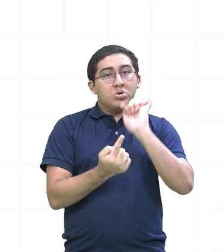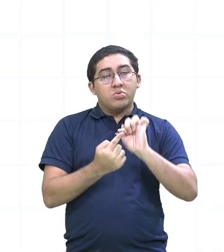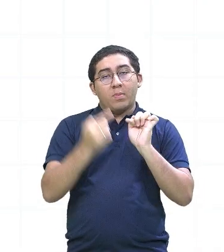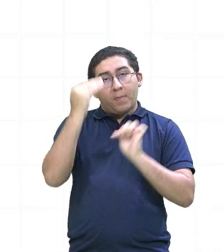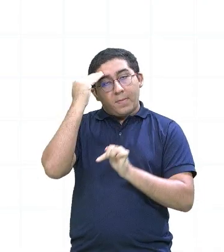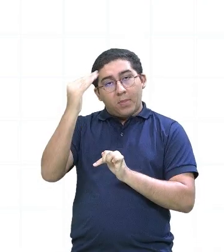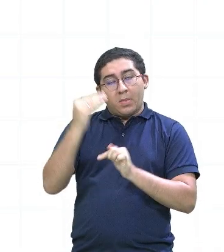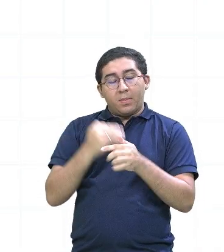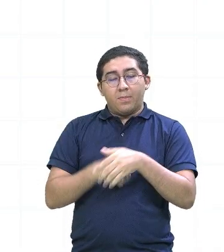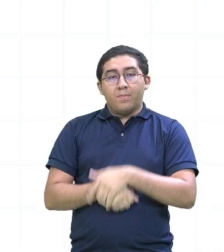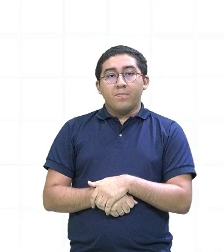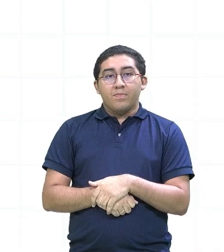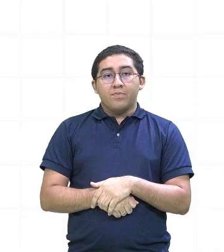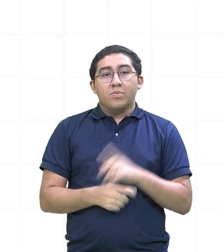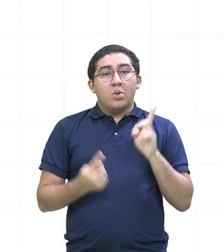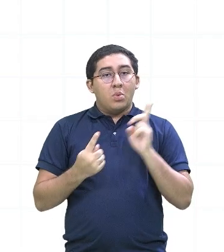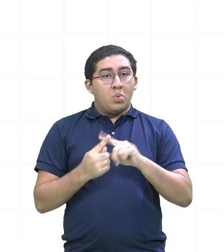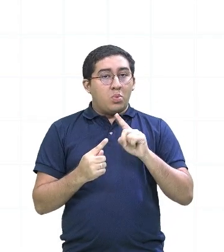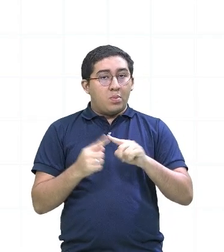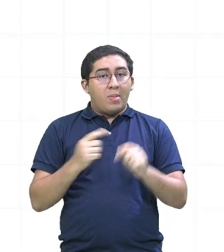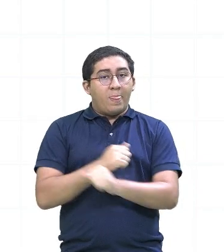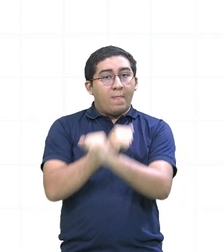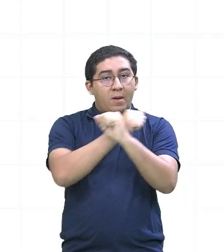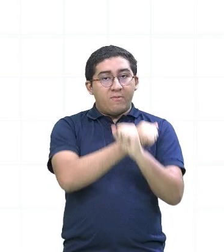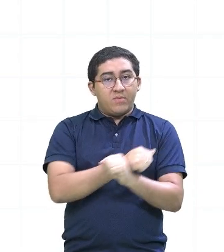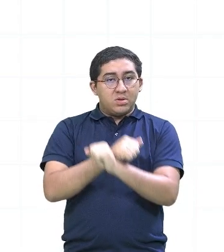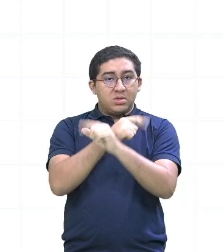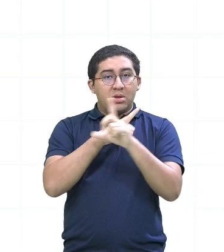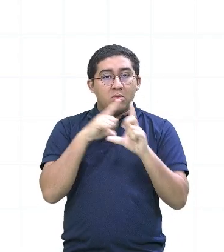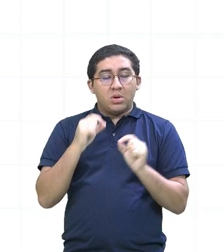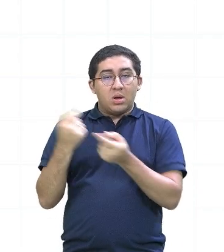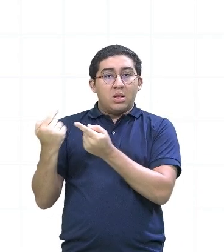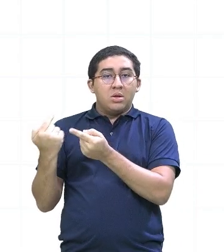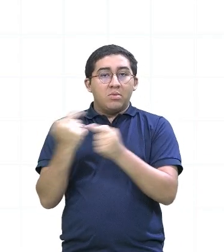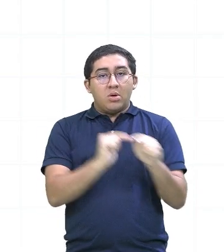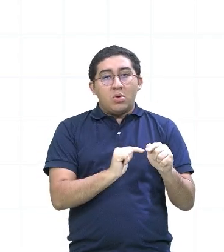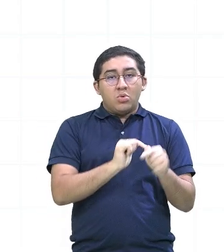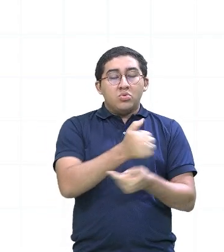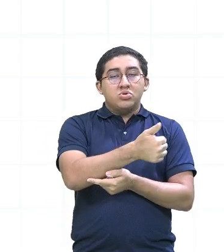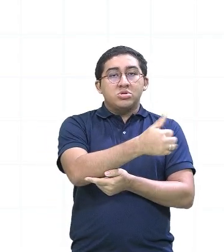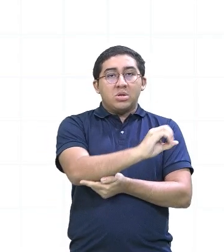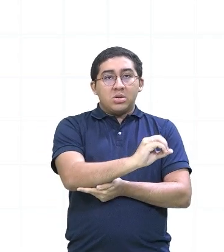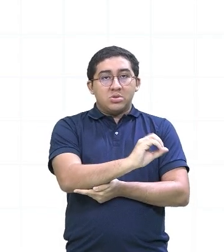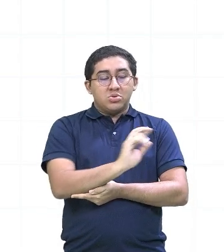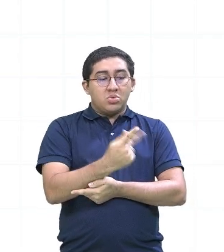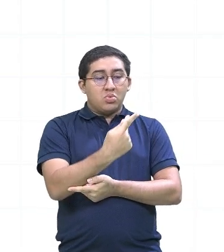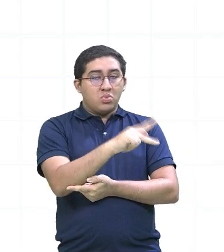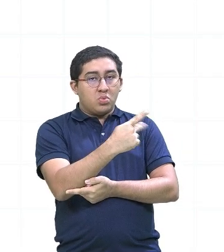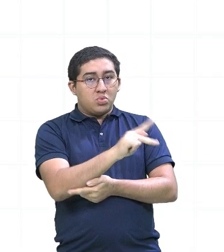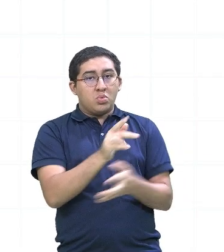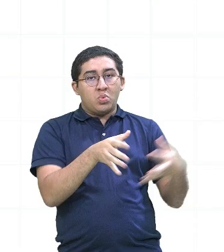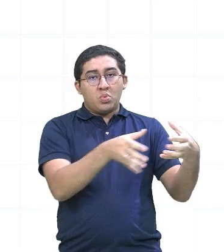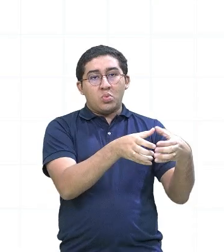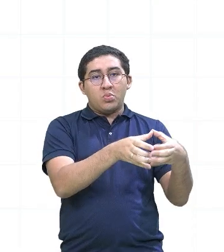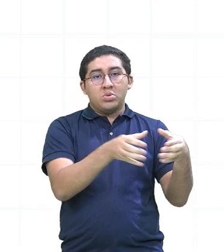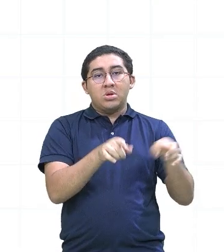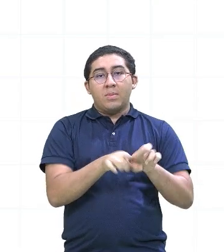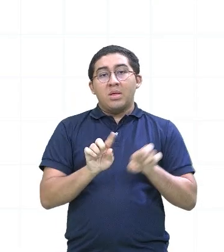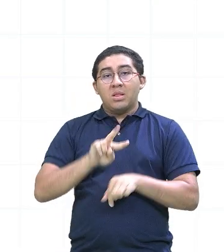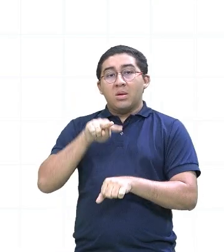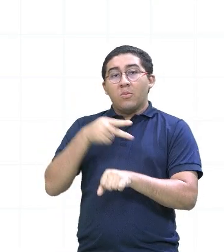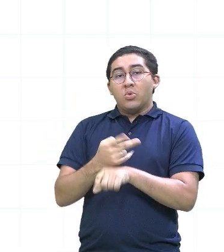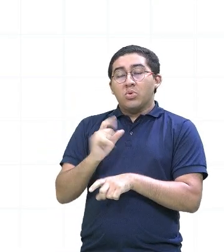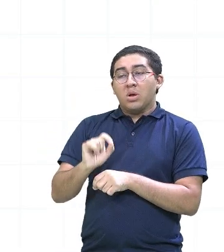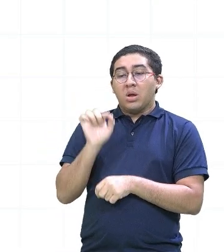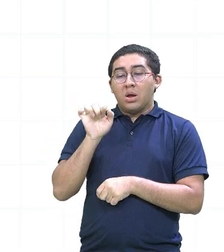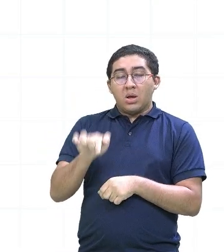básicos. A defesa buscar eliminar os 10 wickets adversários e depois o